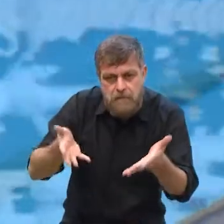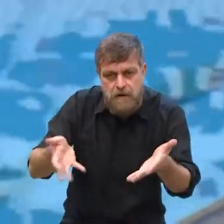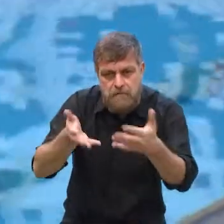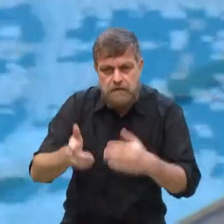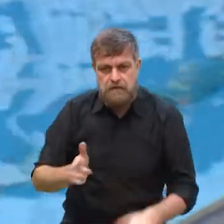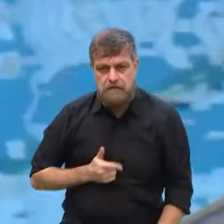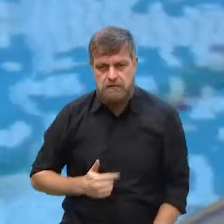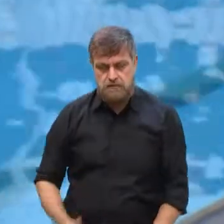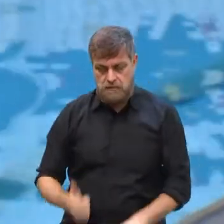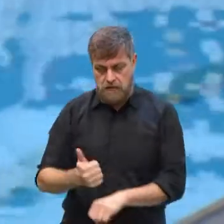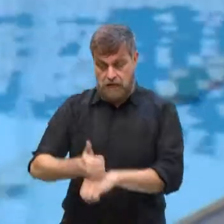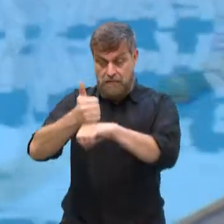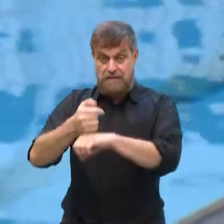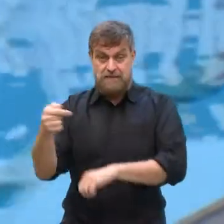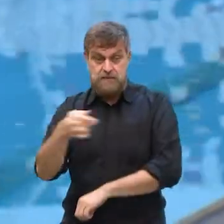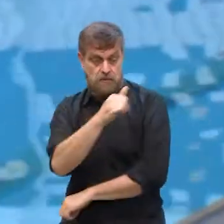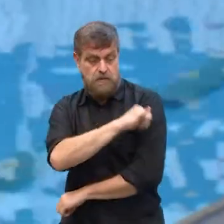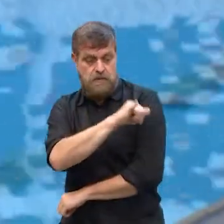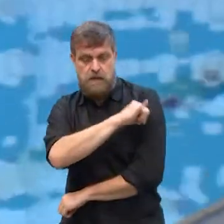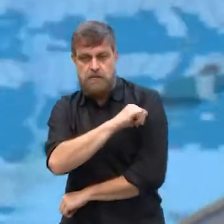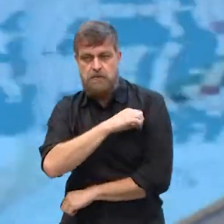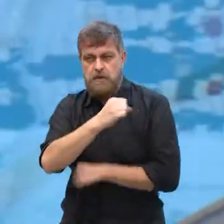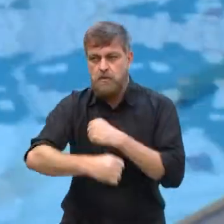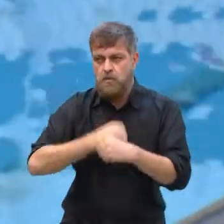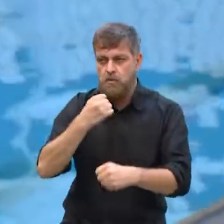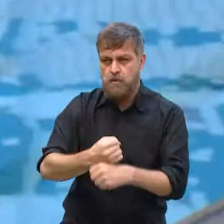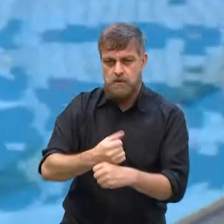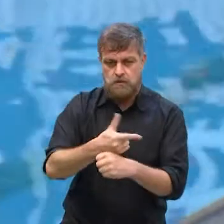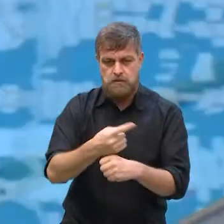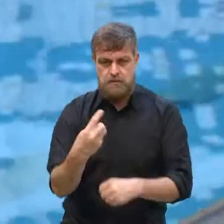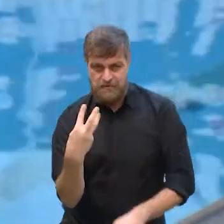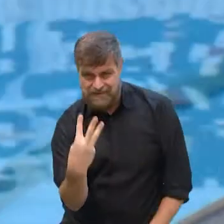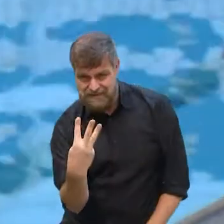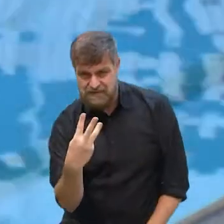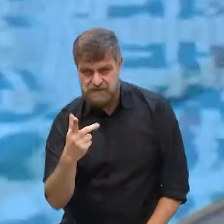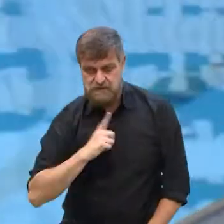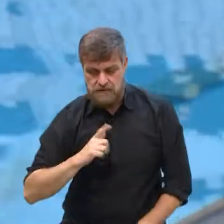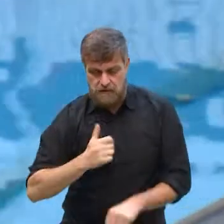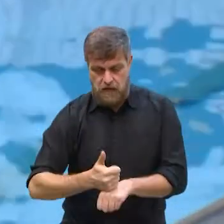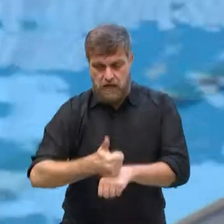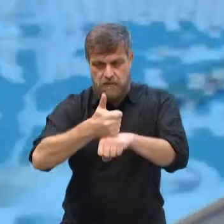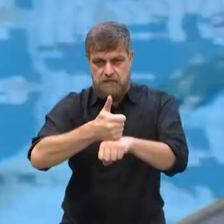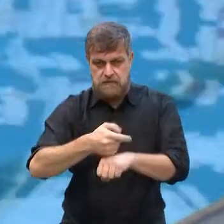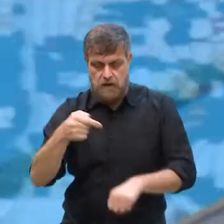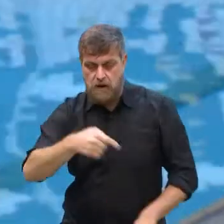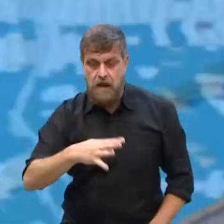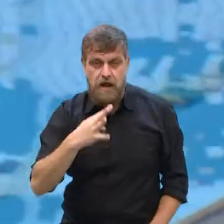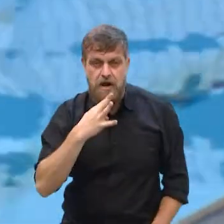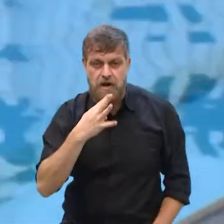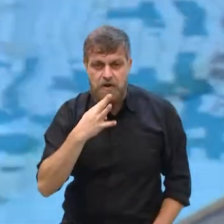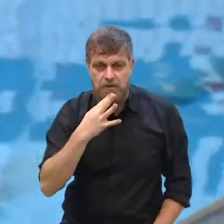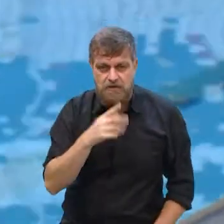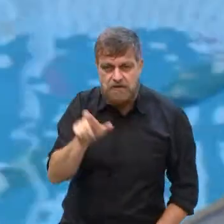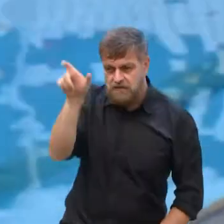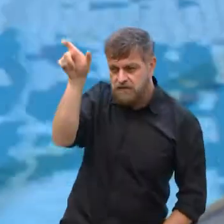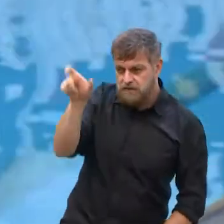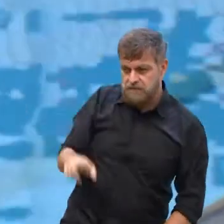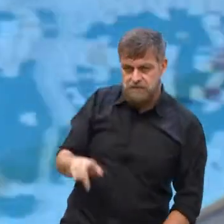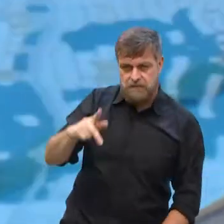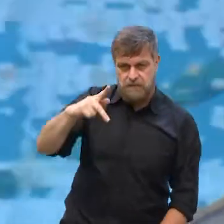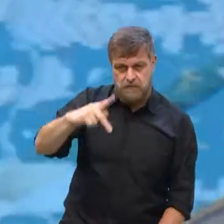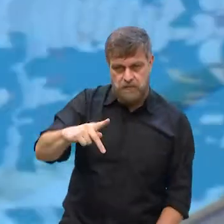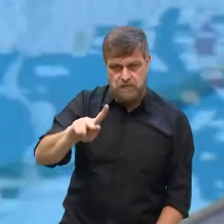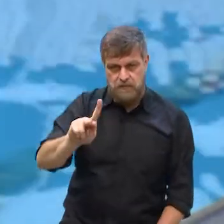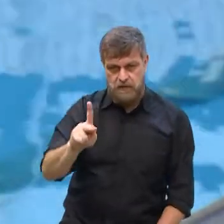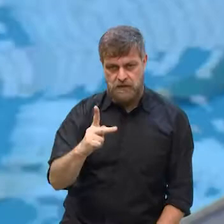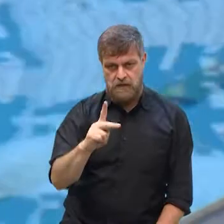a premiação foi no Rio, em 2013, a premiação acabou acontecendo no Rio, ali eu pude conhecer o Phelps